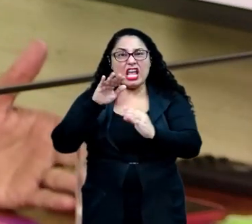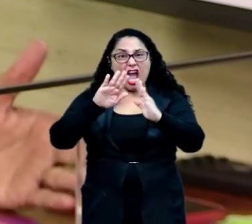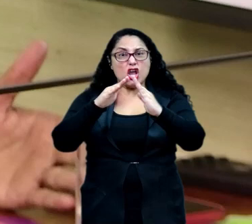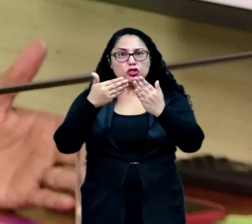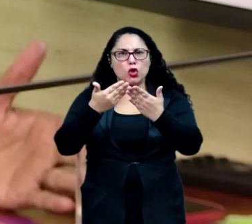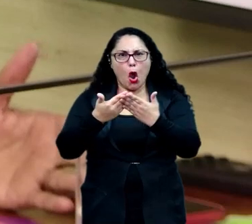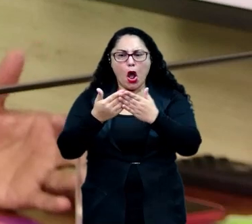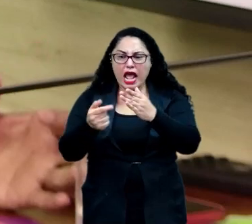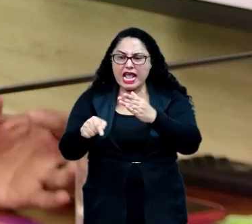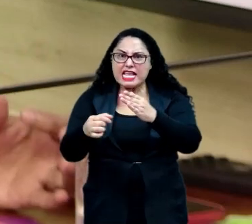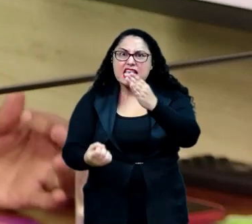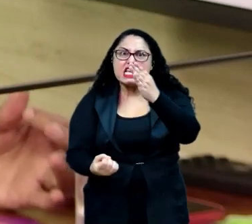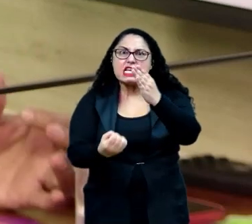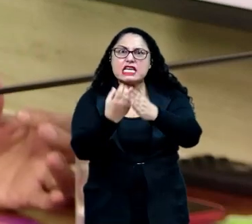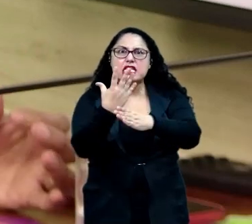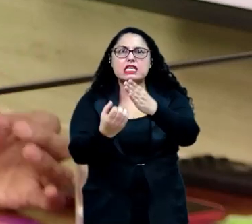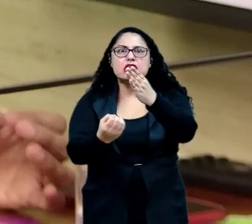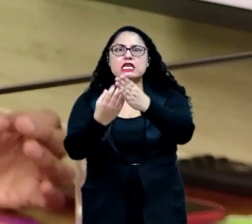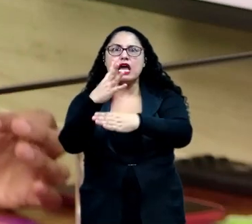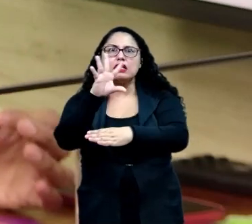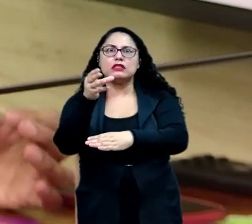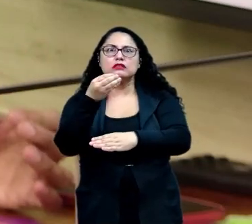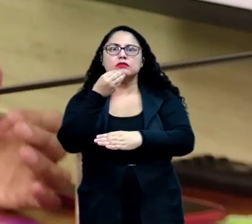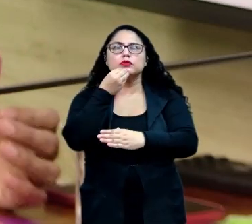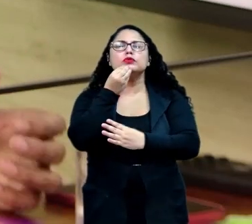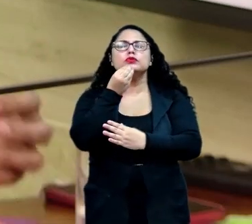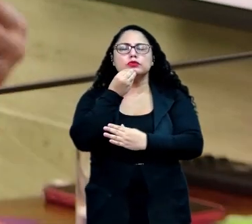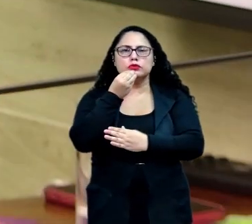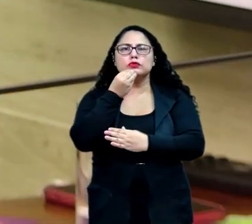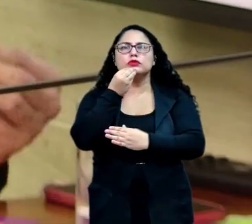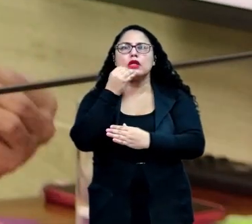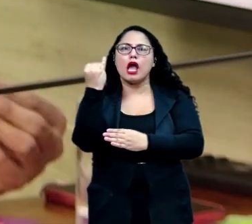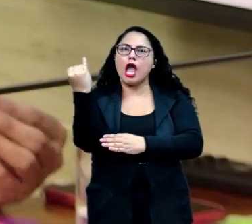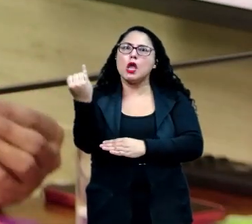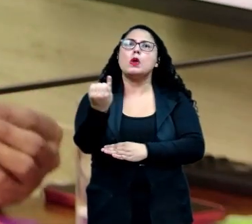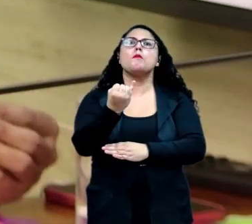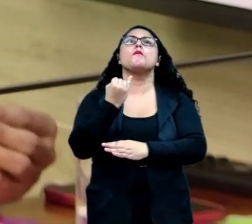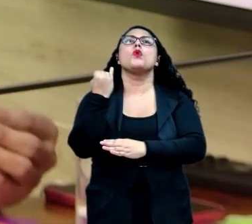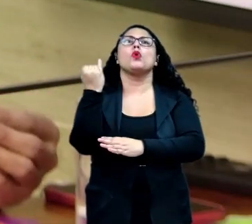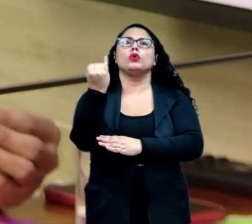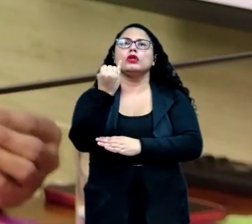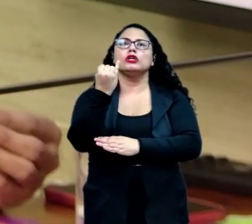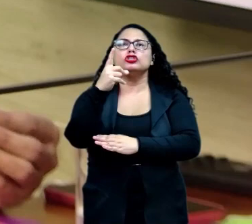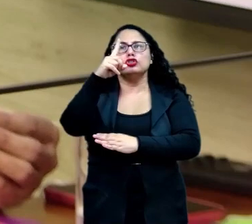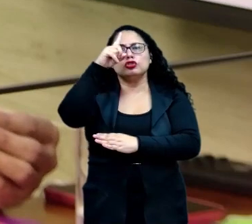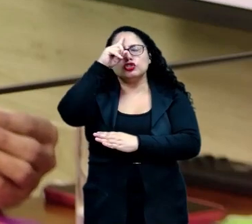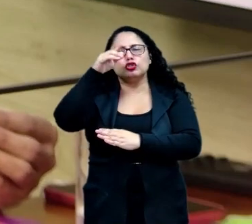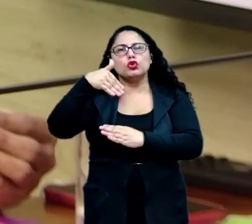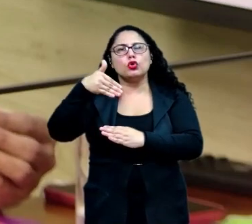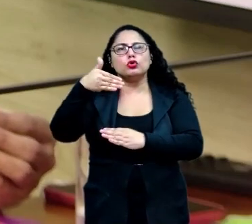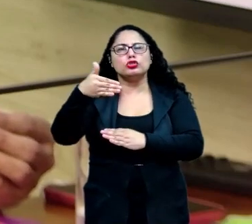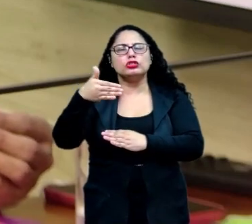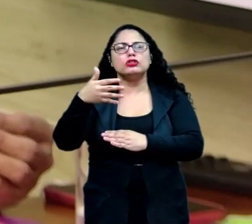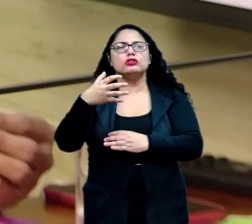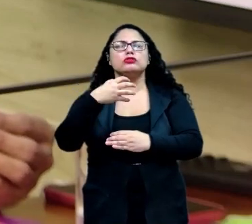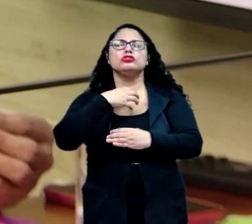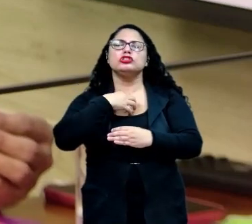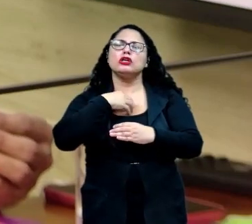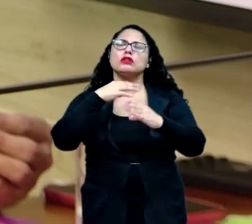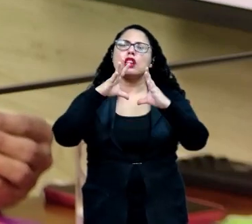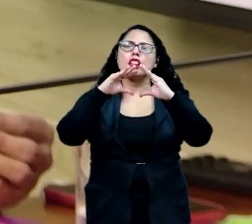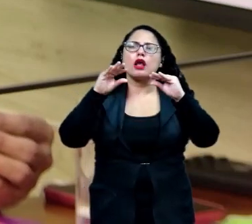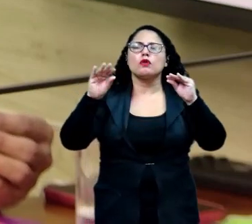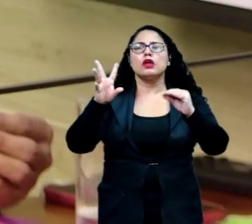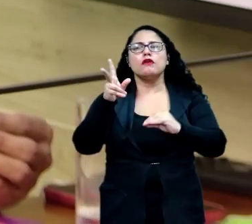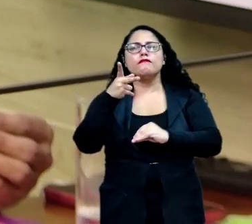escola constrói isso também, sabe? A importância de, no dia a dia, de forma muito tranquila,